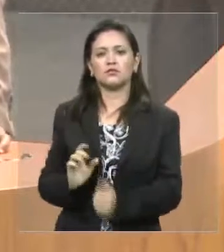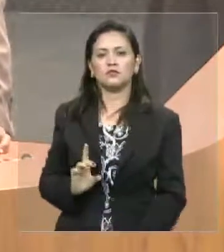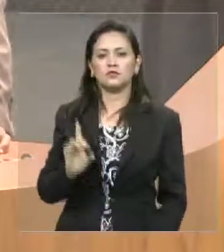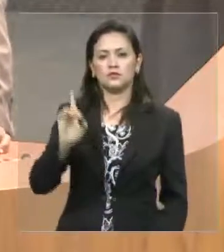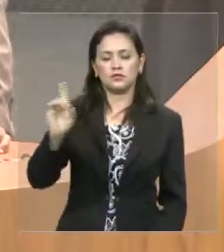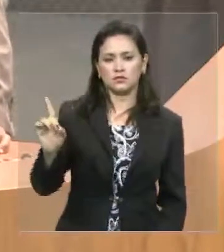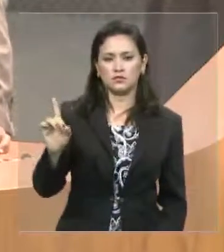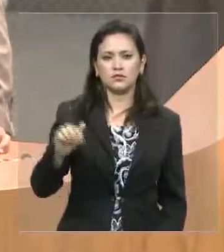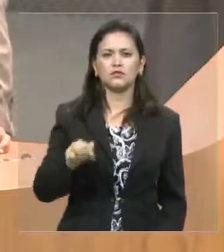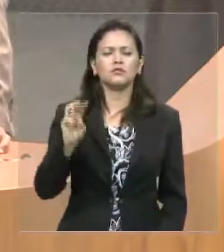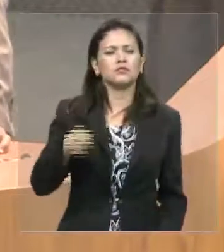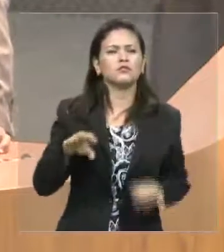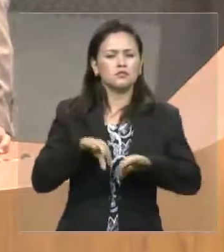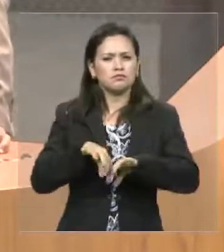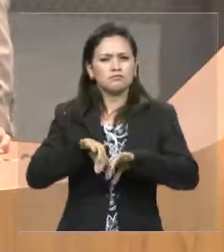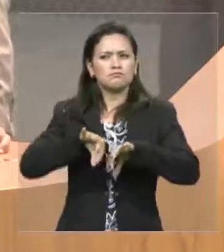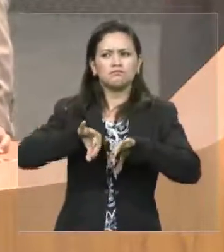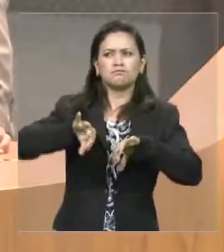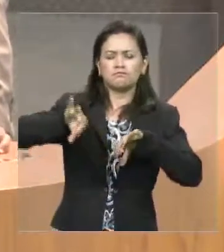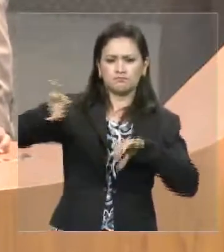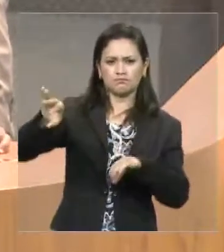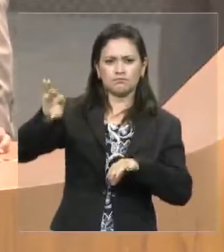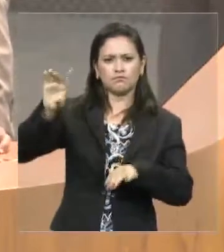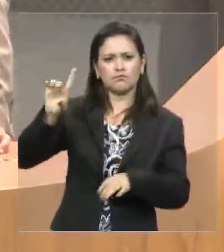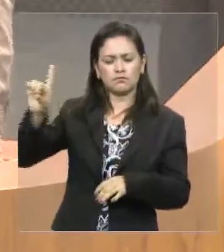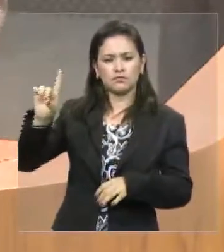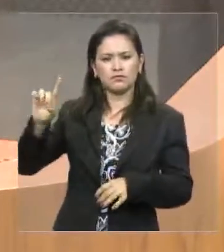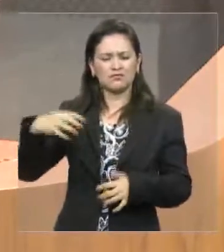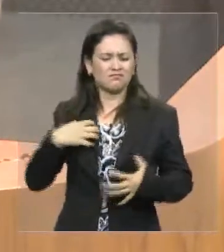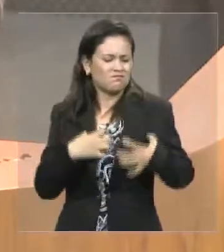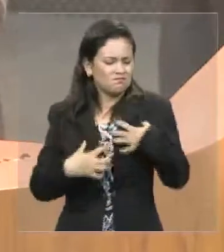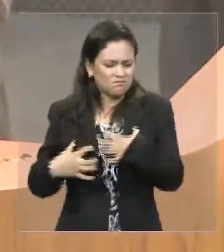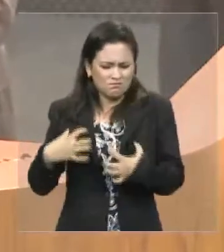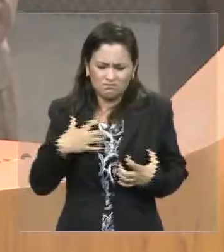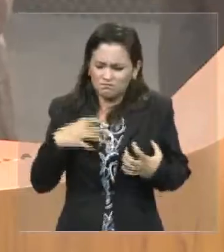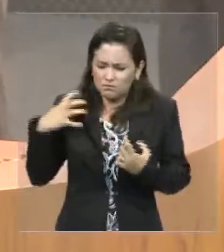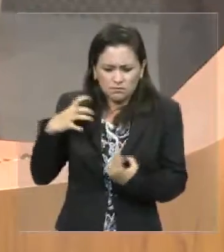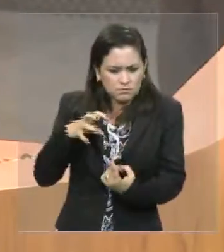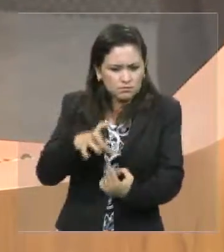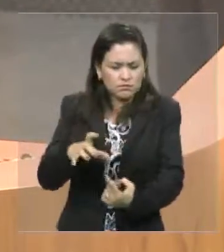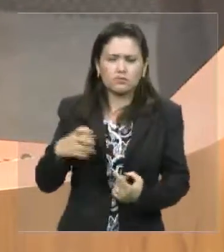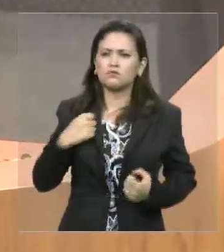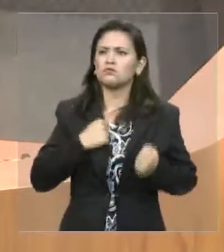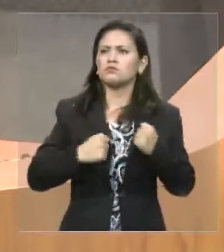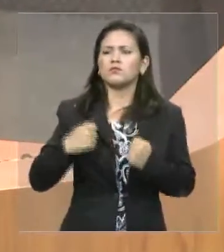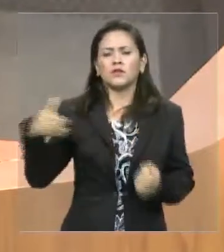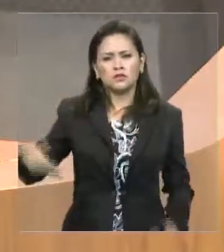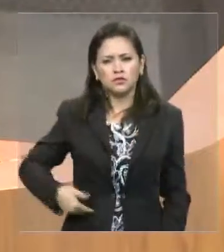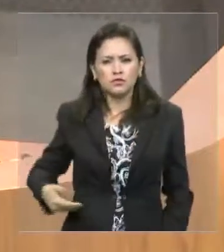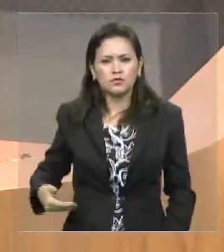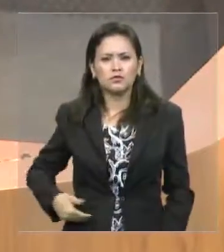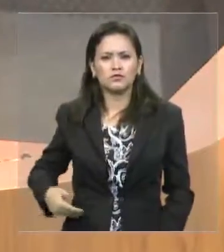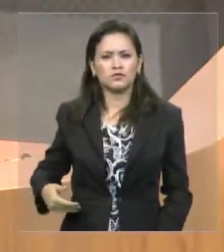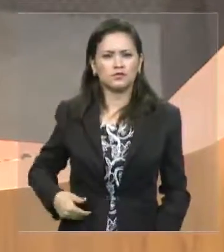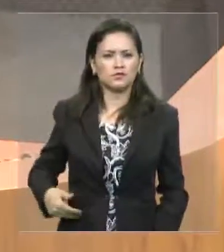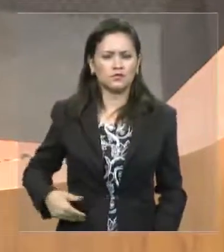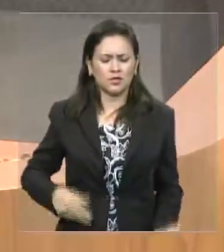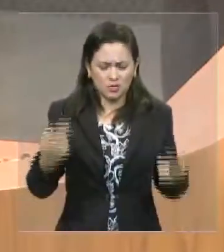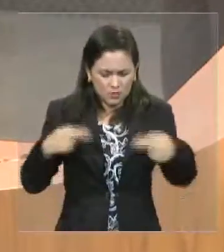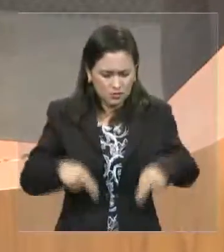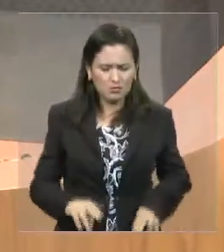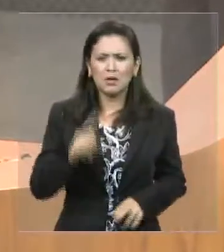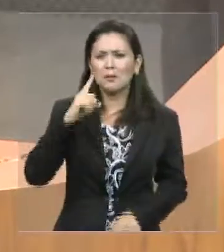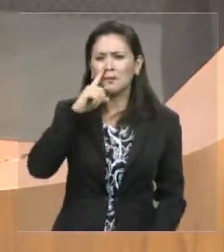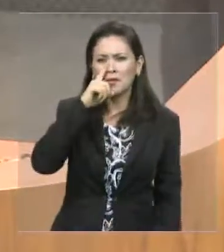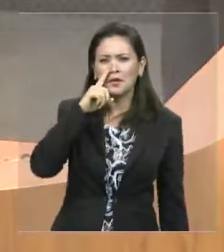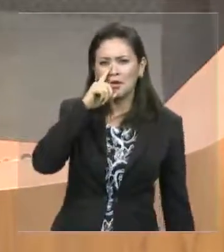amor de Cristo? A tribulação, a angústia, a perseguição, ou a fome, ou a nudez, ou o perigo, ou